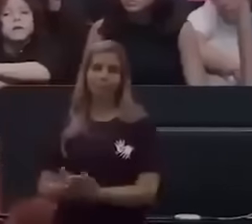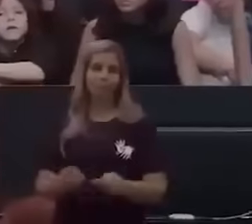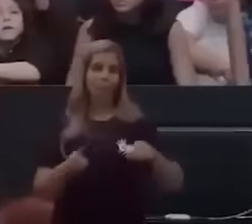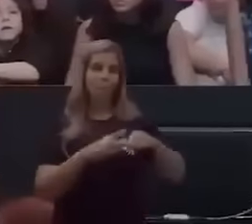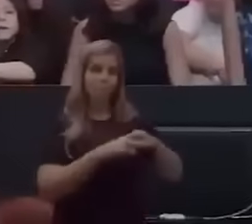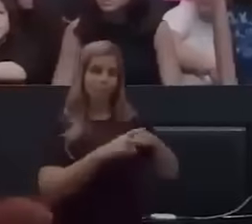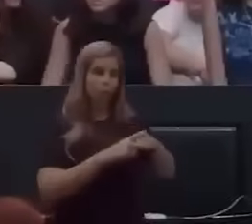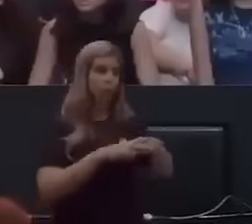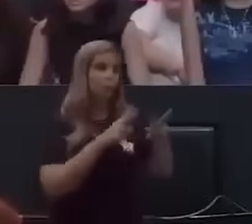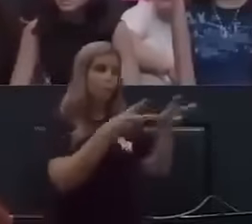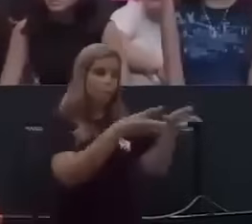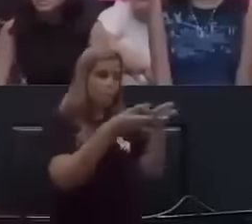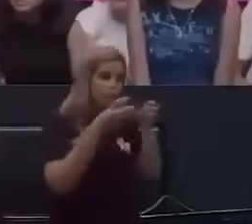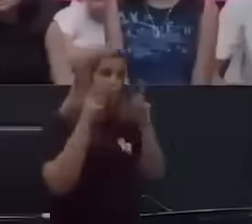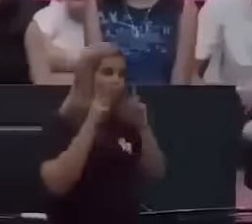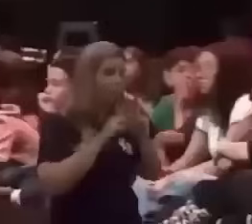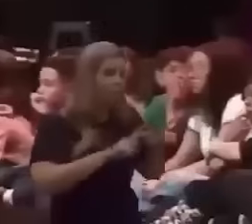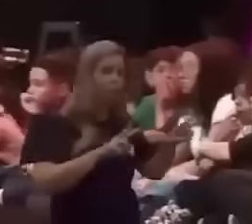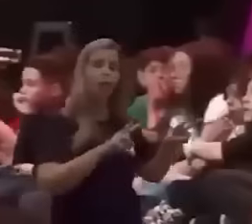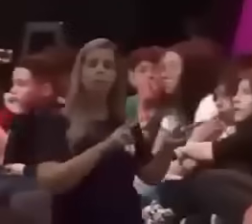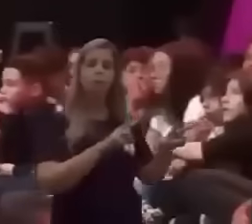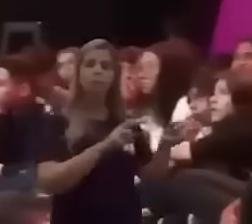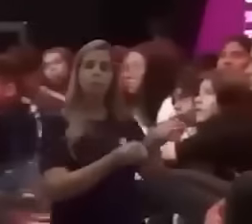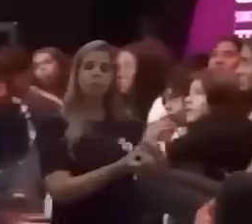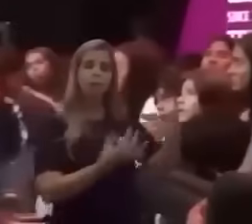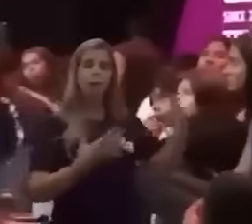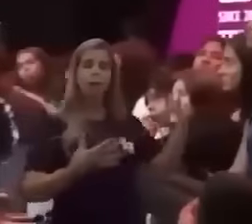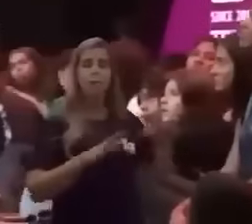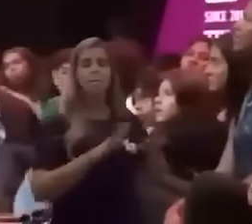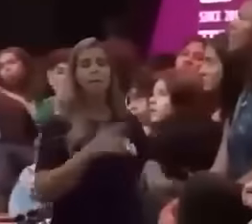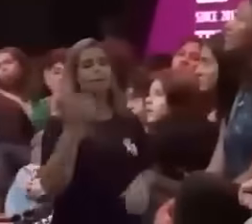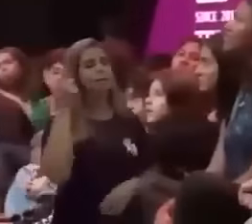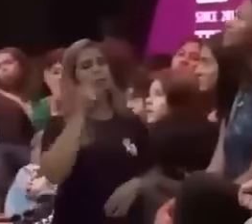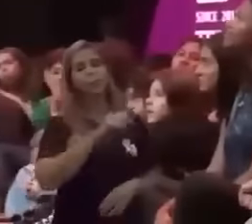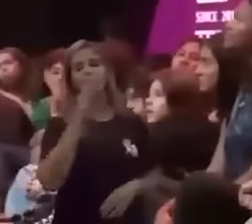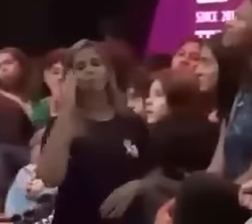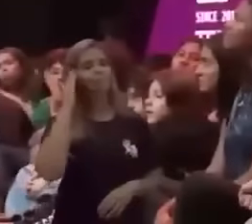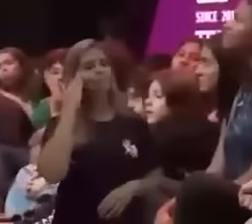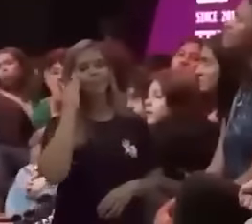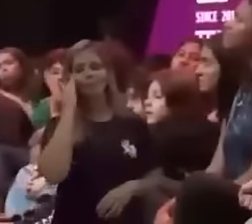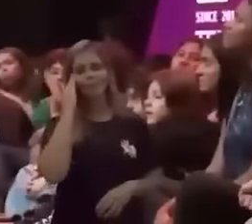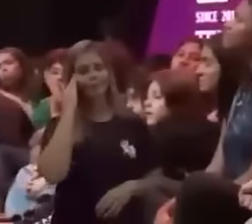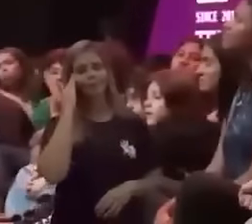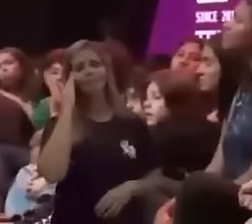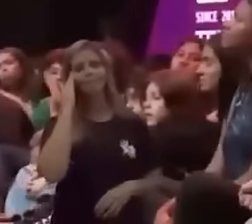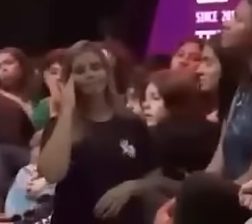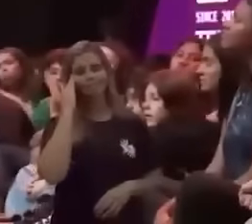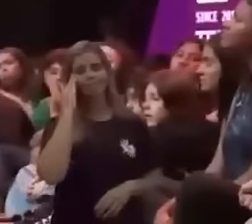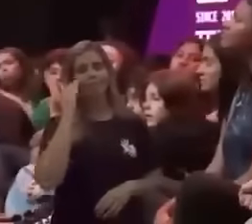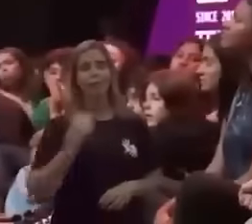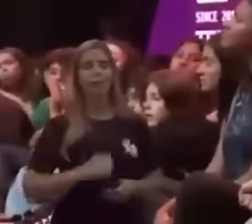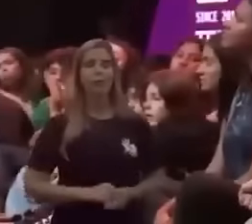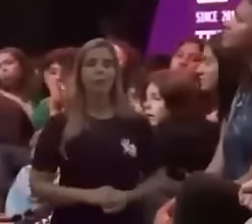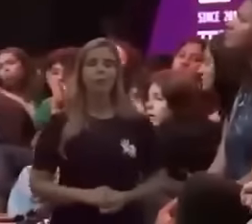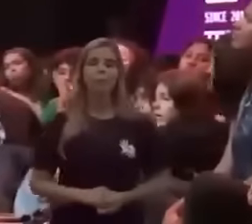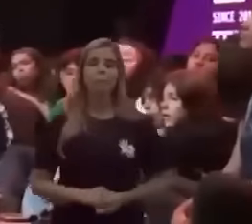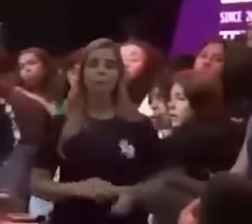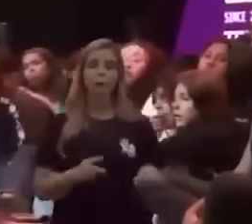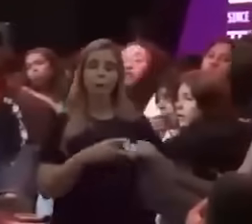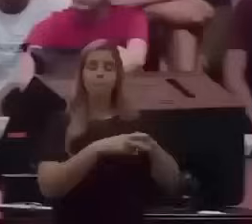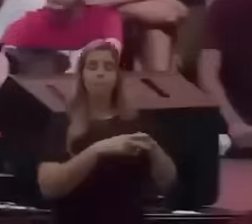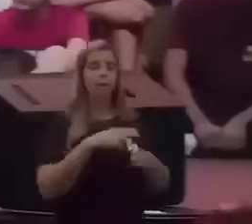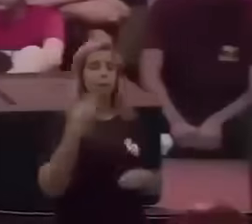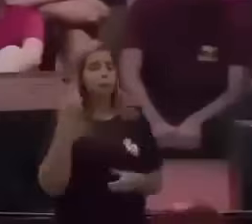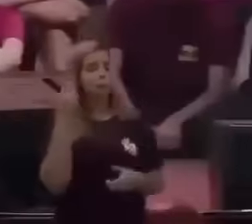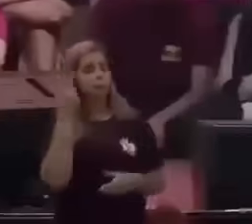Pedro está vendo milagres, mas ele não tem discernimento espiritual. E o primeiro discernimento que Pedro não teve foi sobre